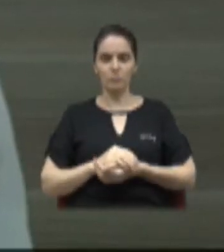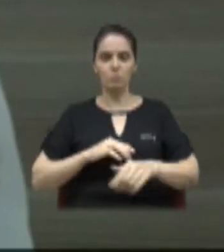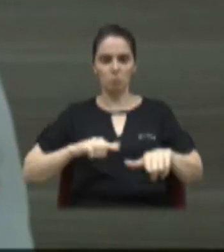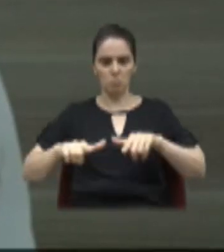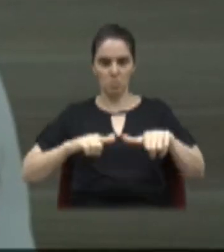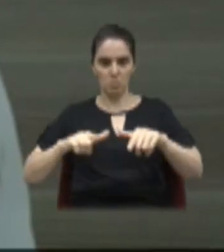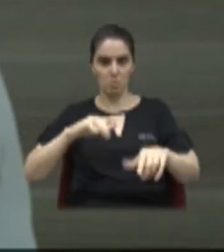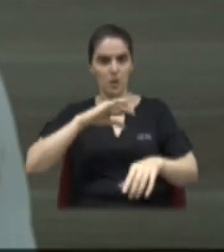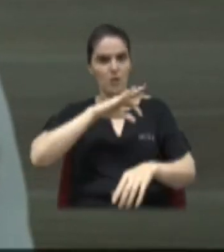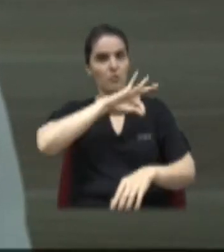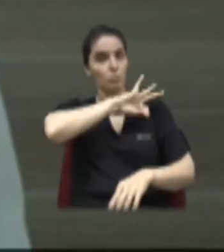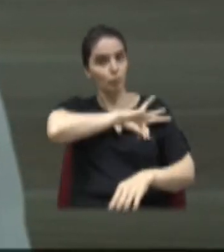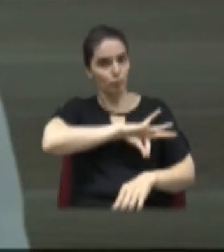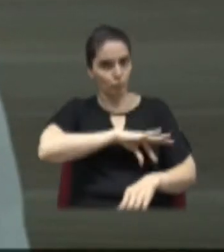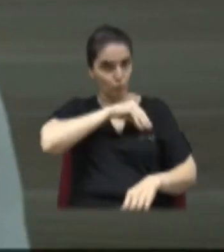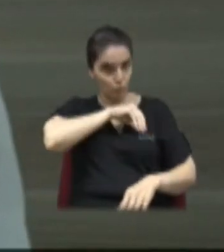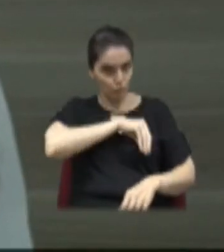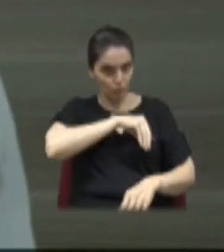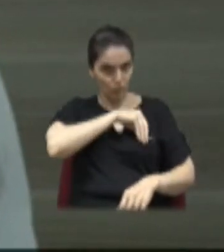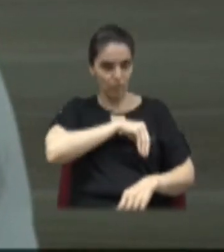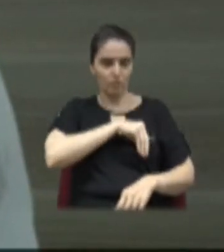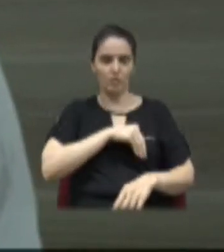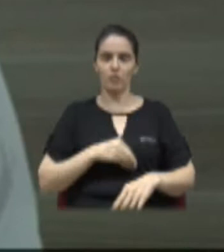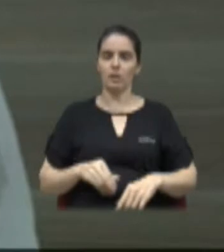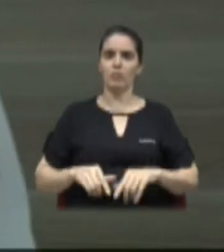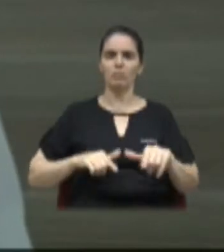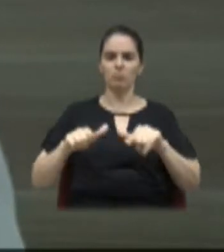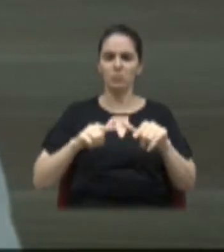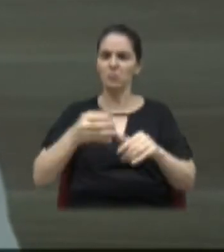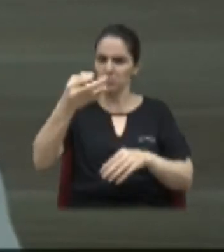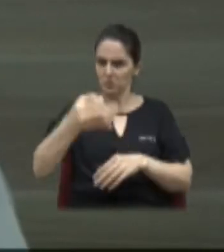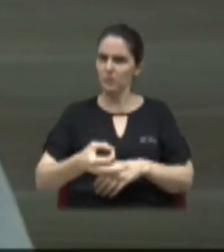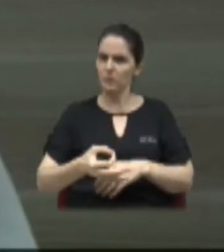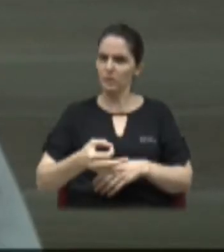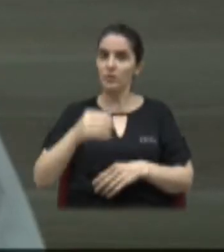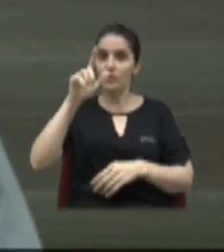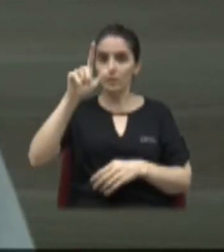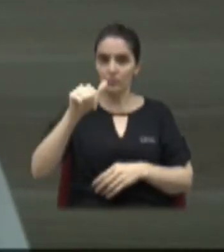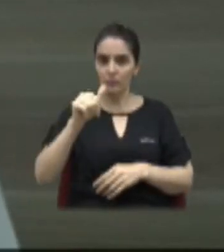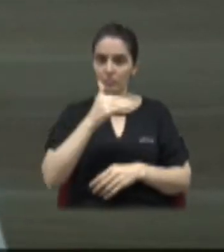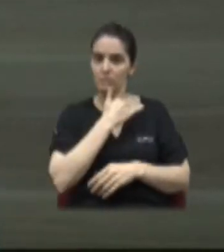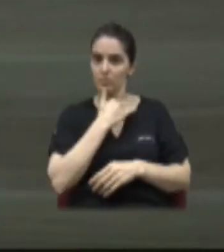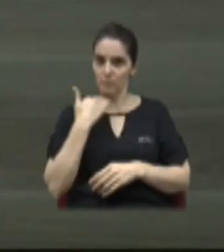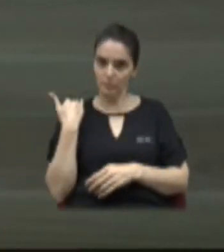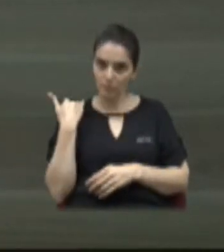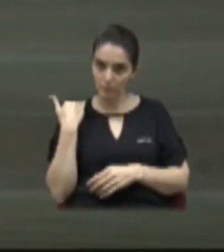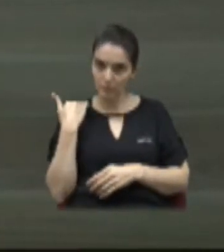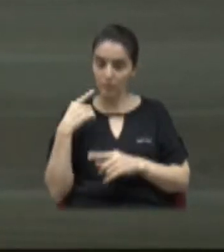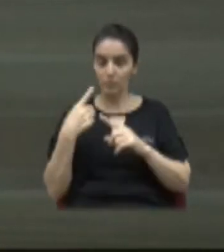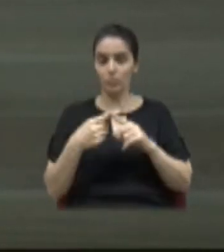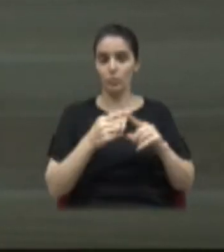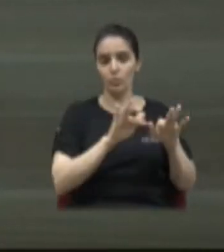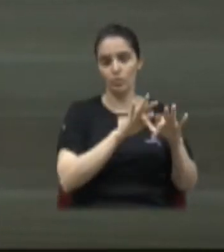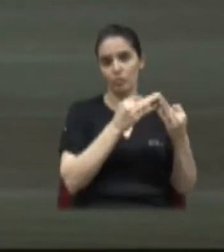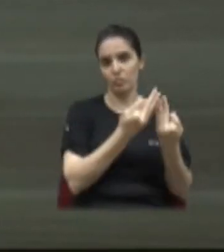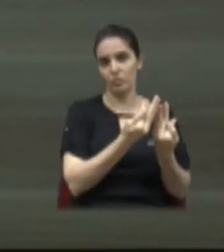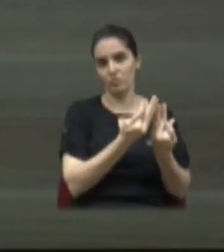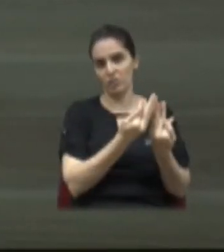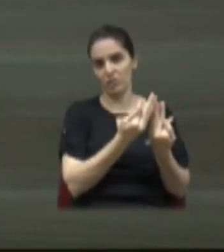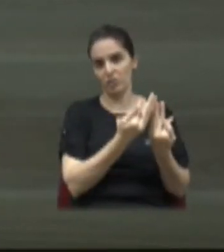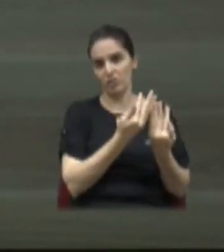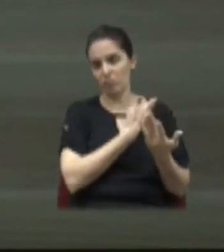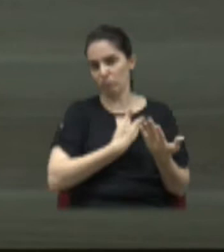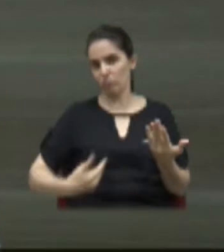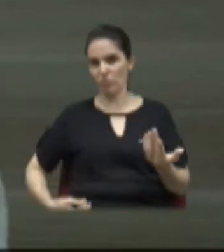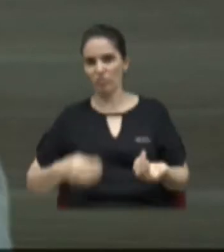no salário, nas condições de trabalho, no pós-morte, que muitas vezes a família fica à deriva, o